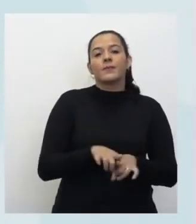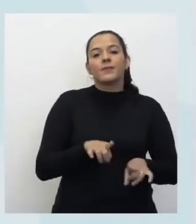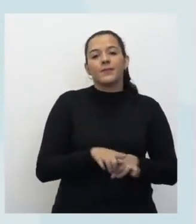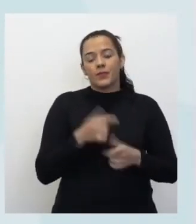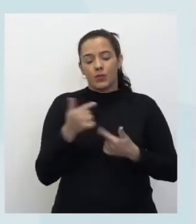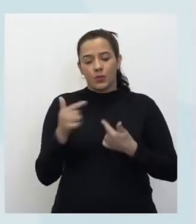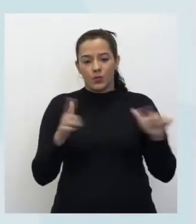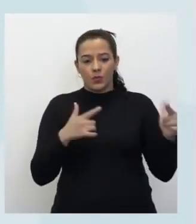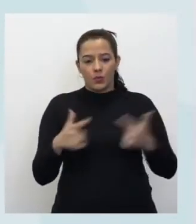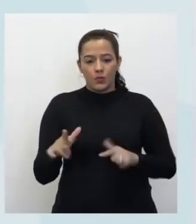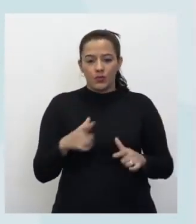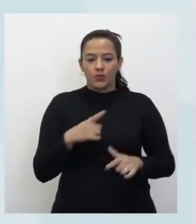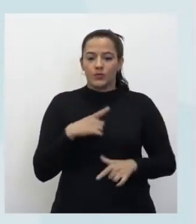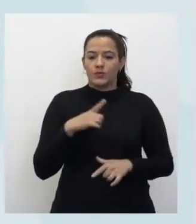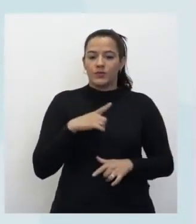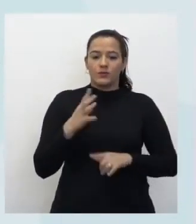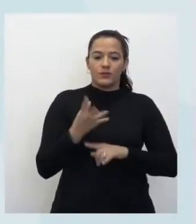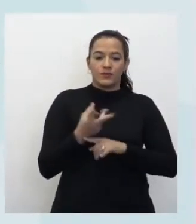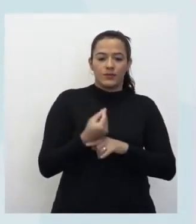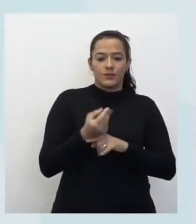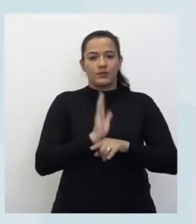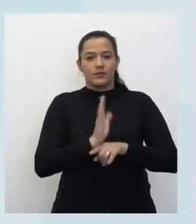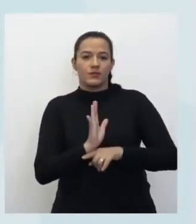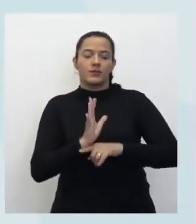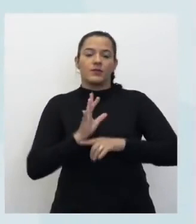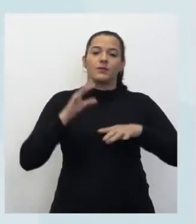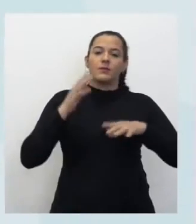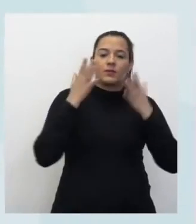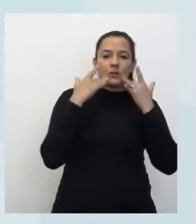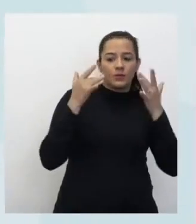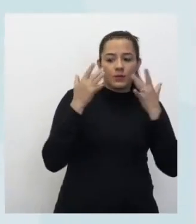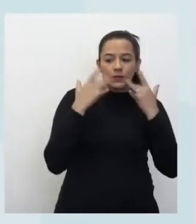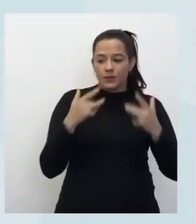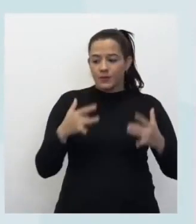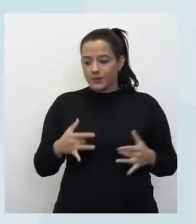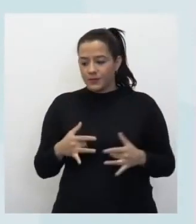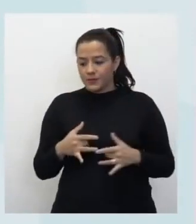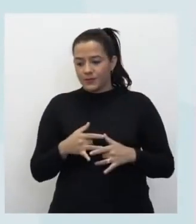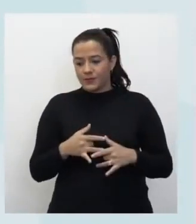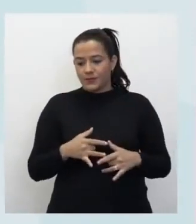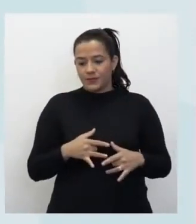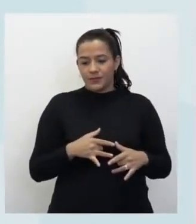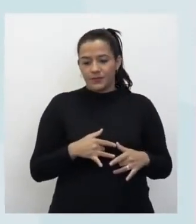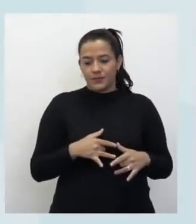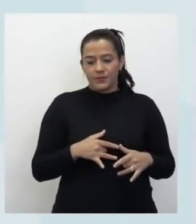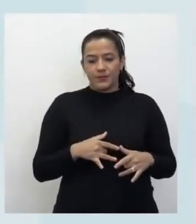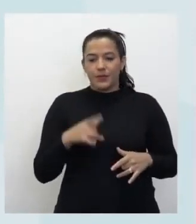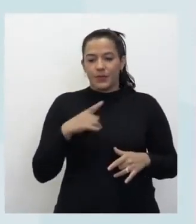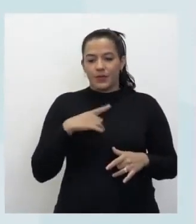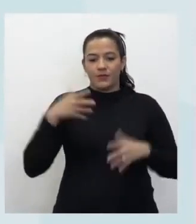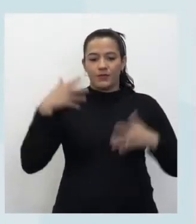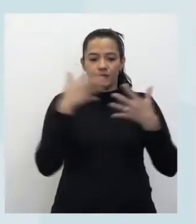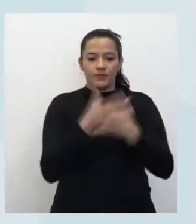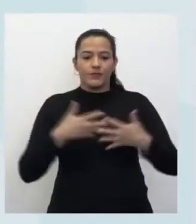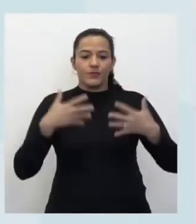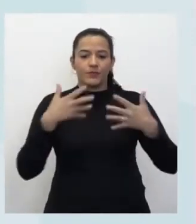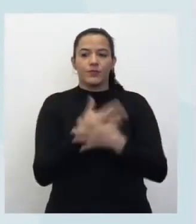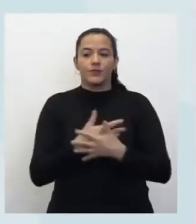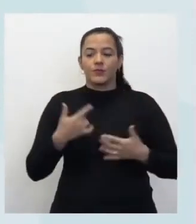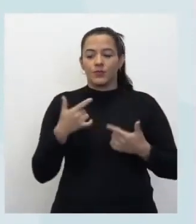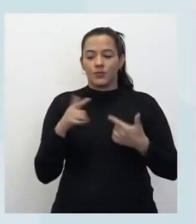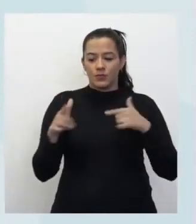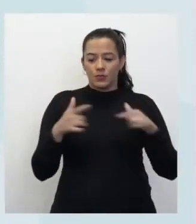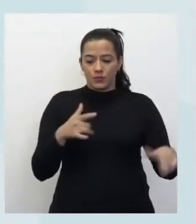outras manifestações artísticas, cinema, teatro, artes visuais e midiáticas, música, quanto aos temas, personagens, estilos,